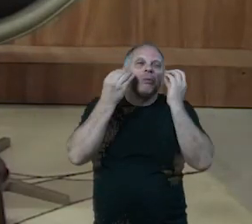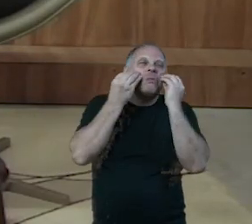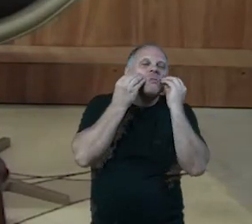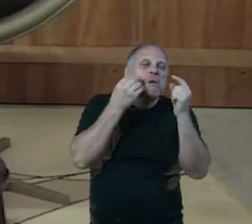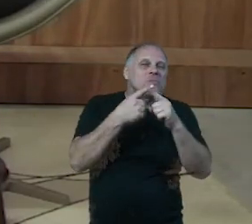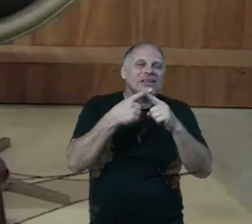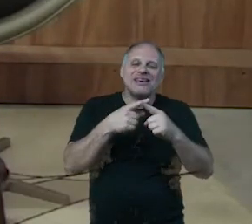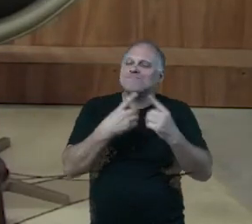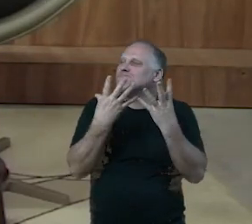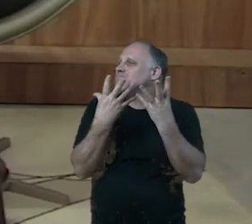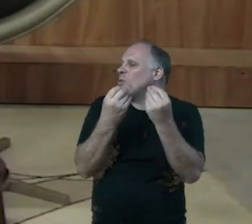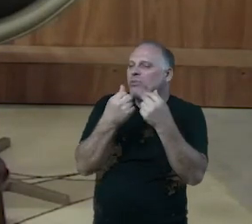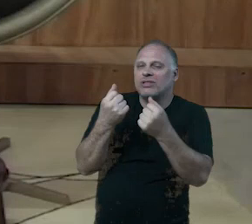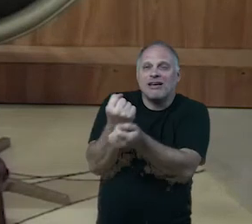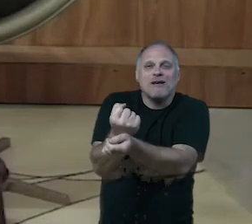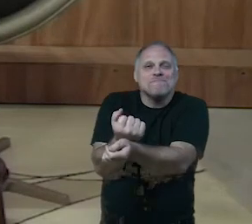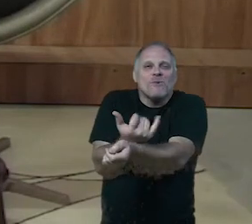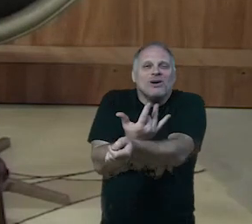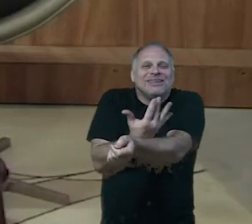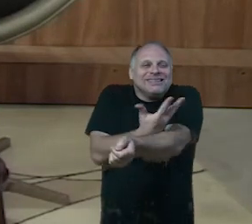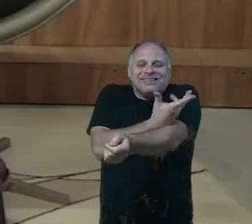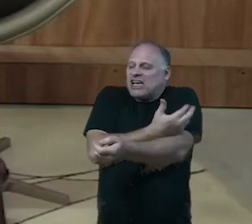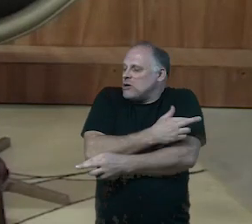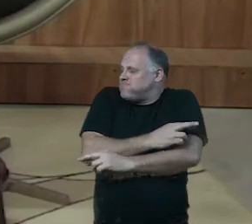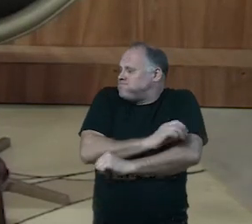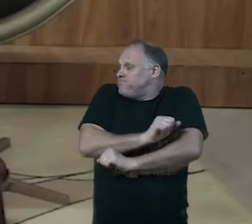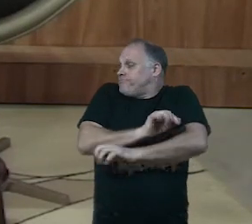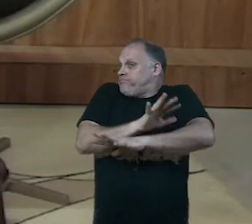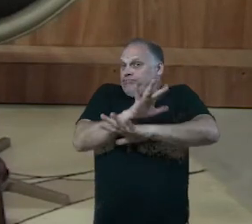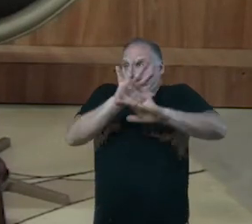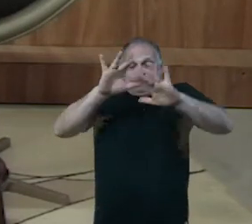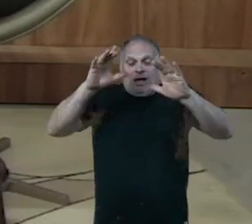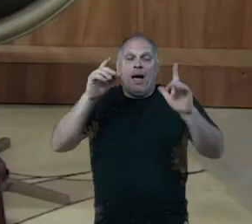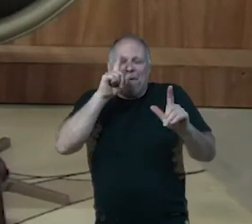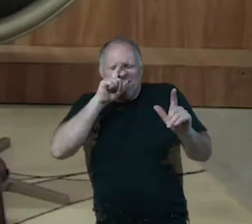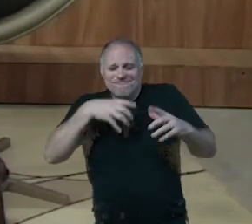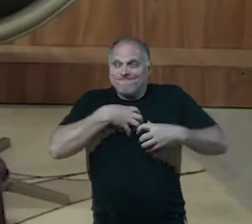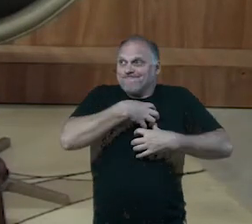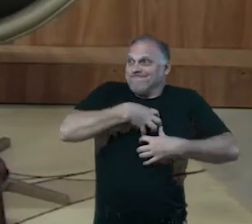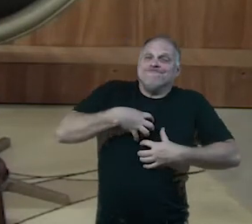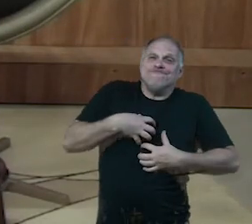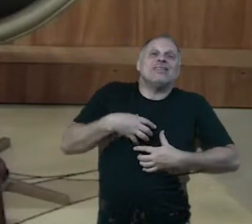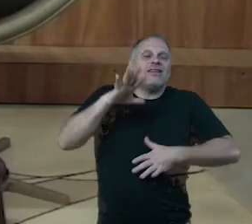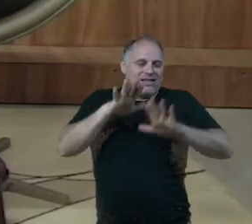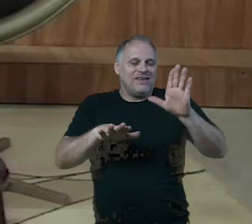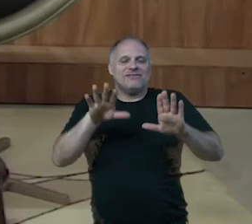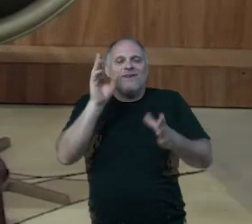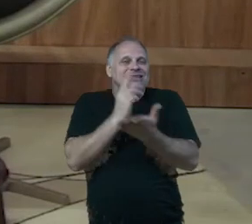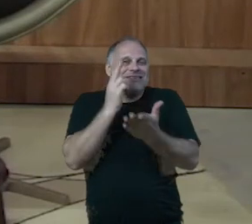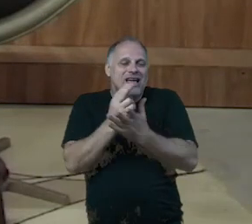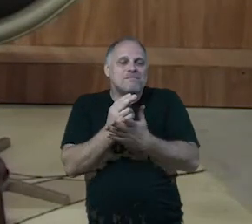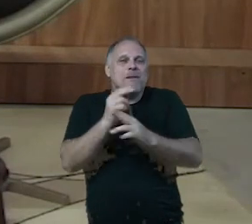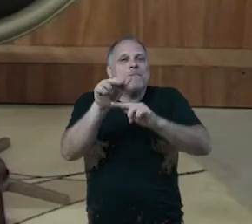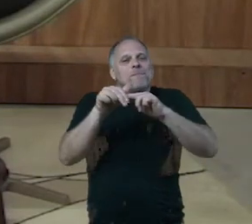tá realmente com um turbilhão de emoções, de hormônios, a flor da pele, enfim. E que nem sempre tem